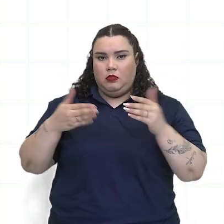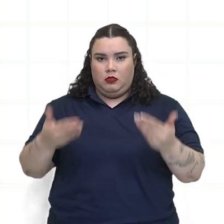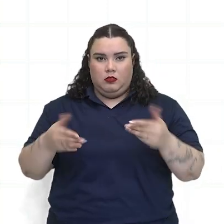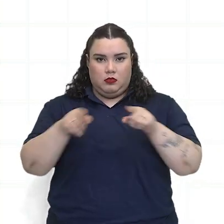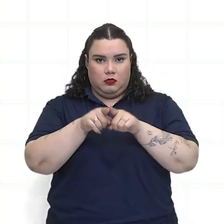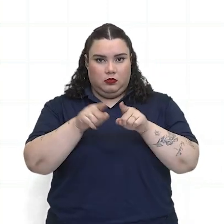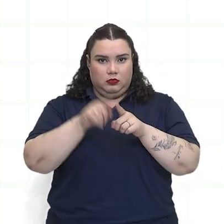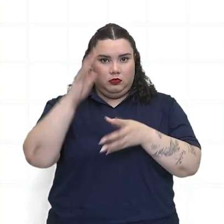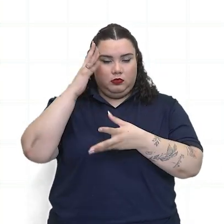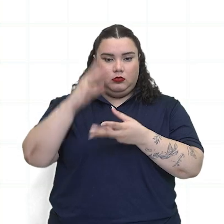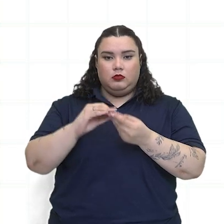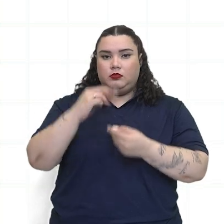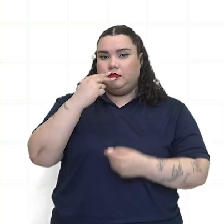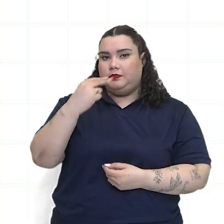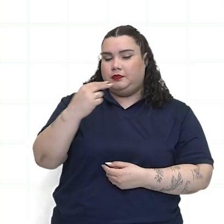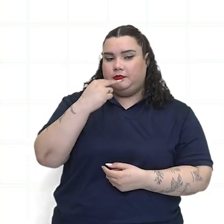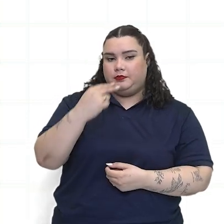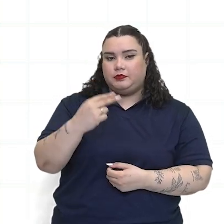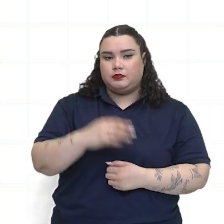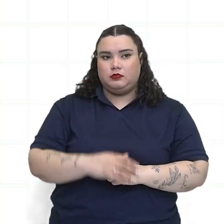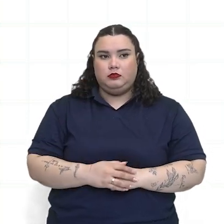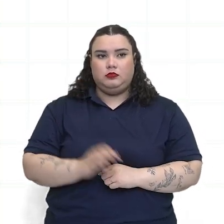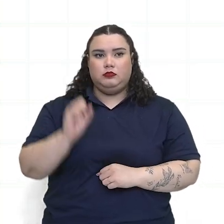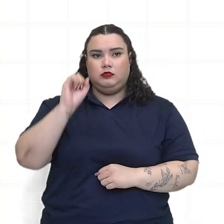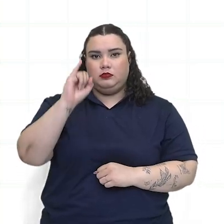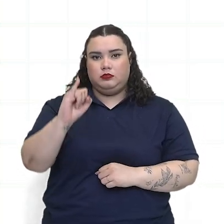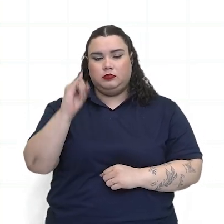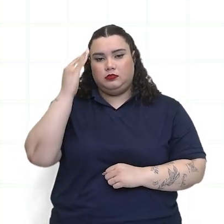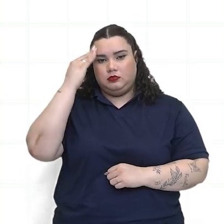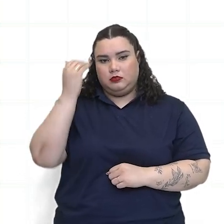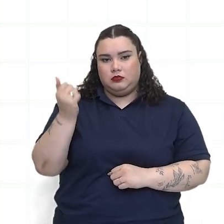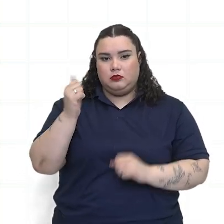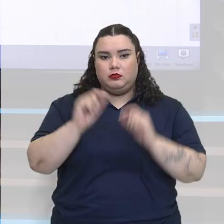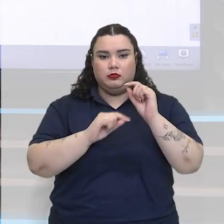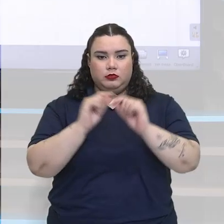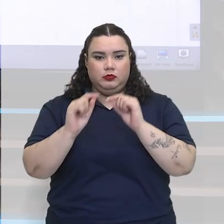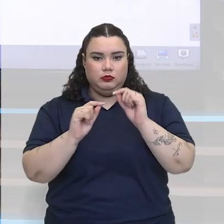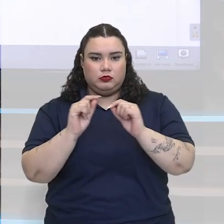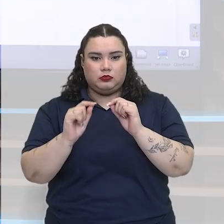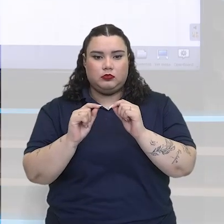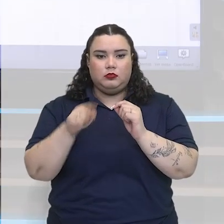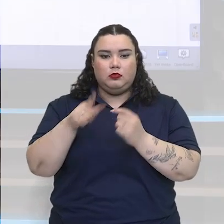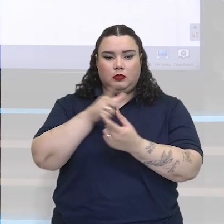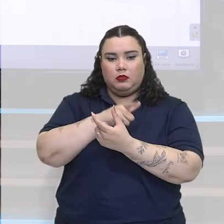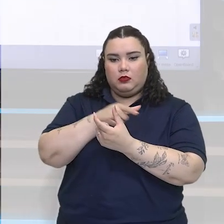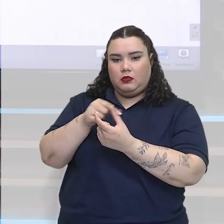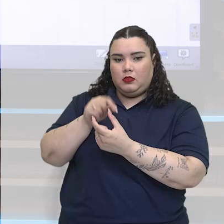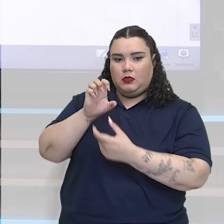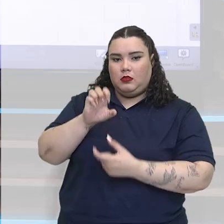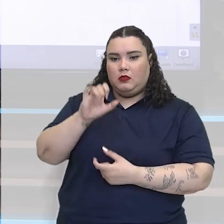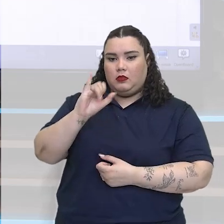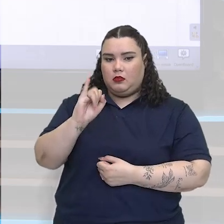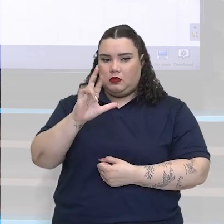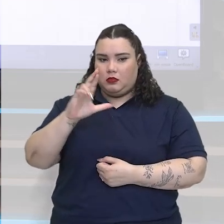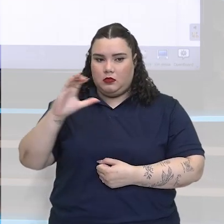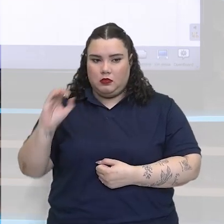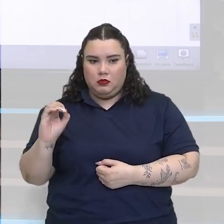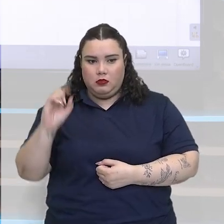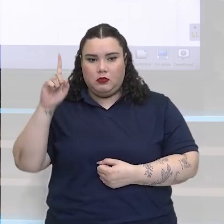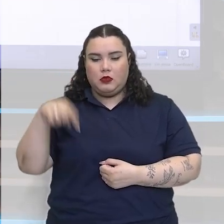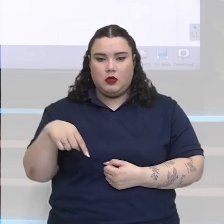na compreensão da língua. Se eu sei que o sufixo eiro é